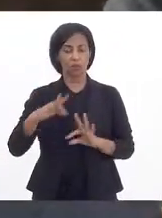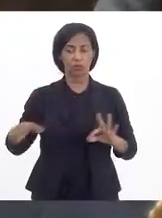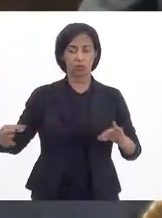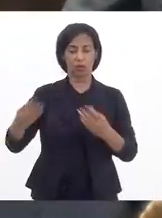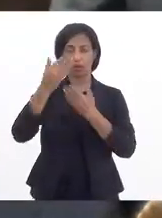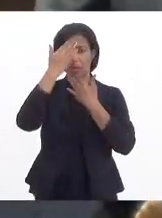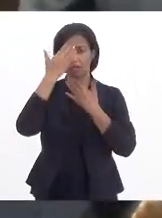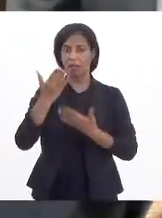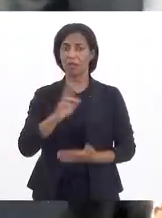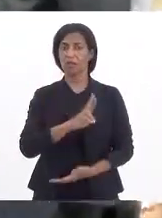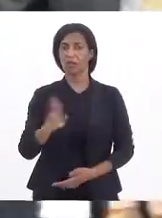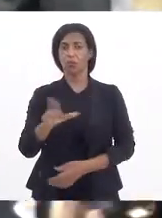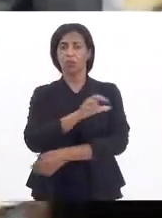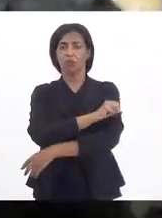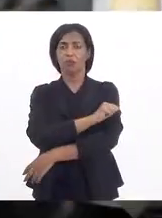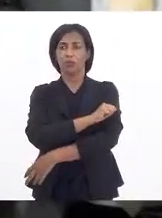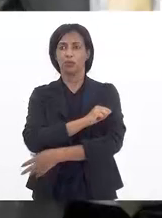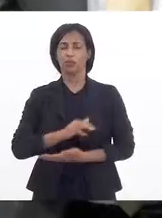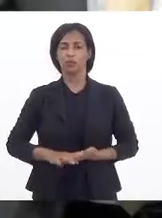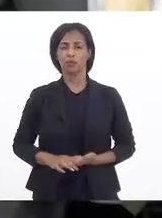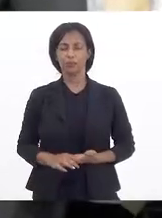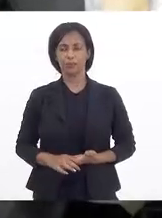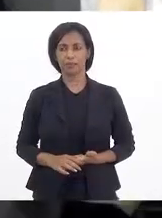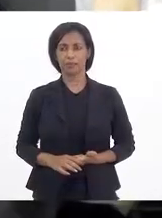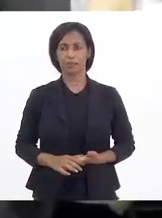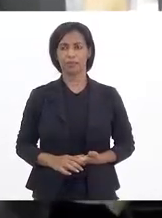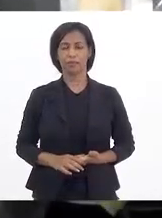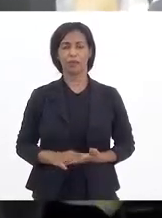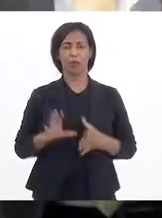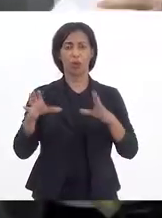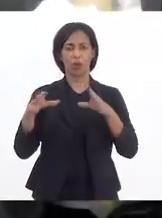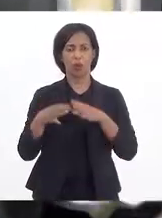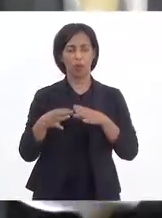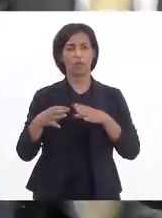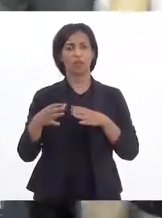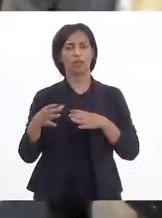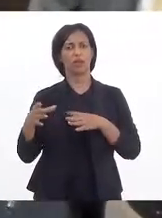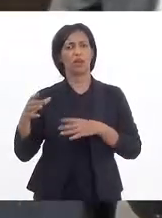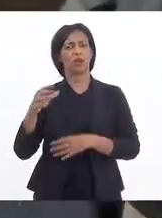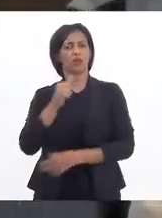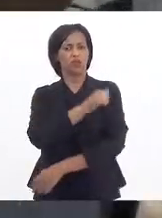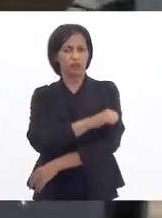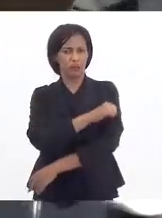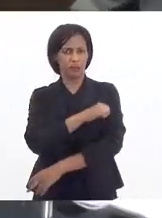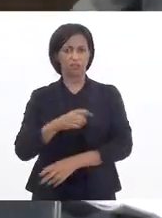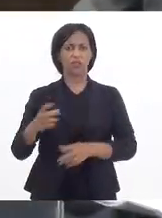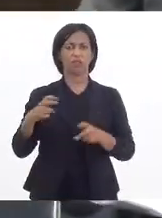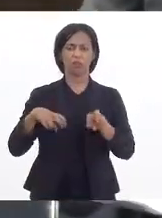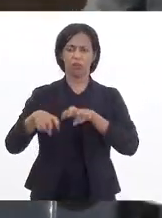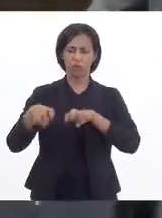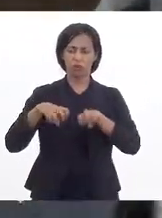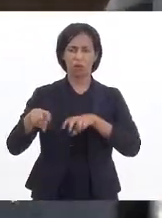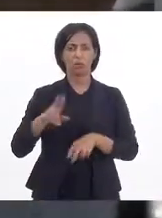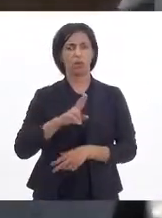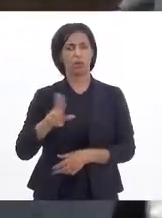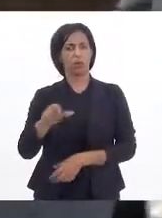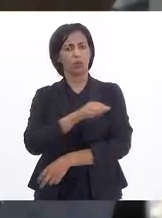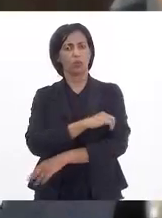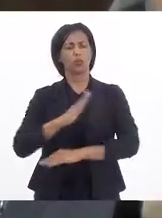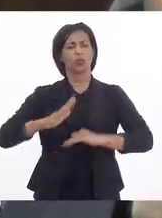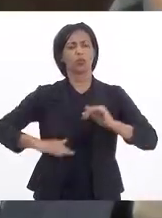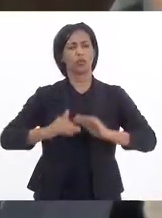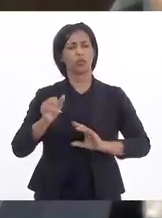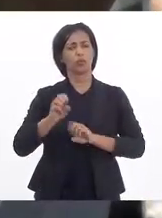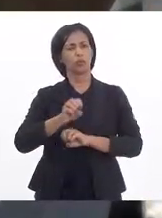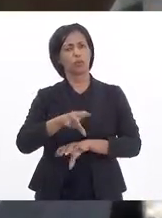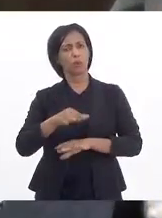em nome dos alunos em nome dos alunos Como estão transporte também enfermeira Rejane é em nome dos alunos e dos